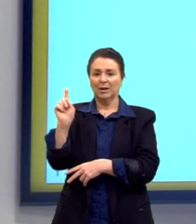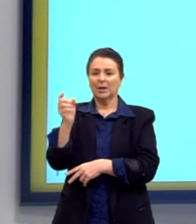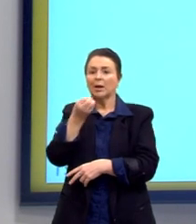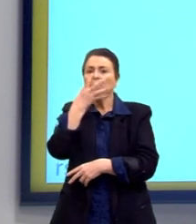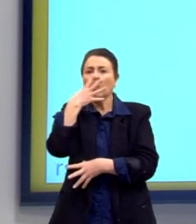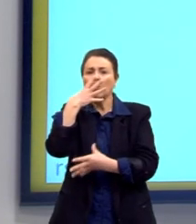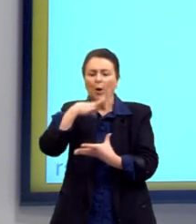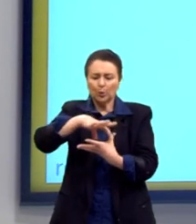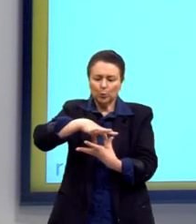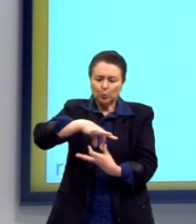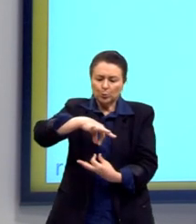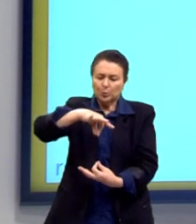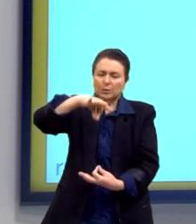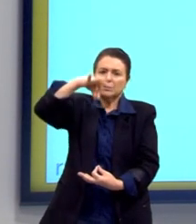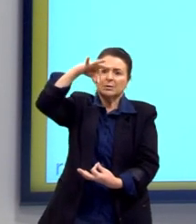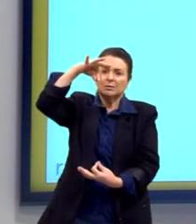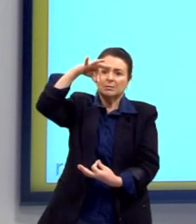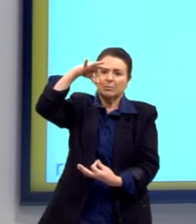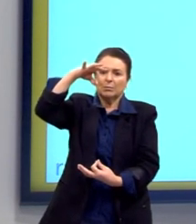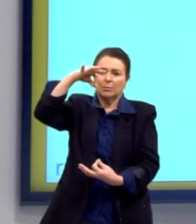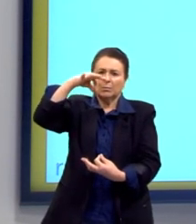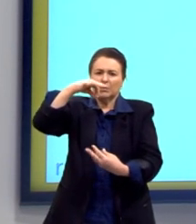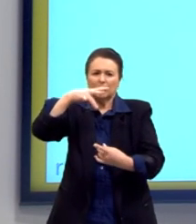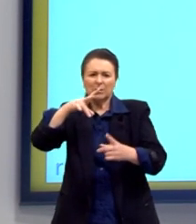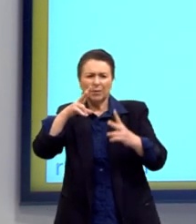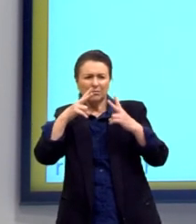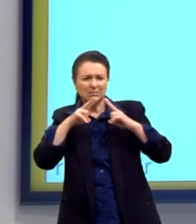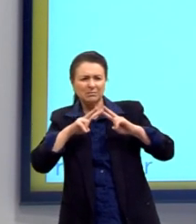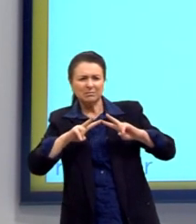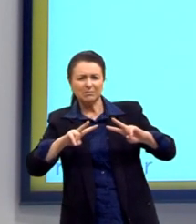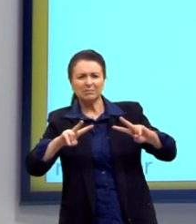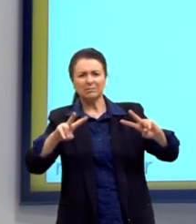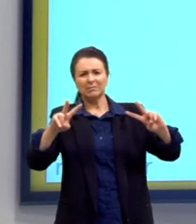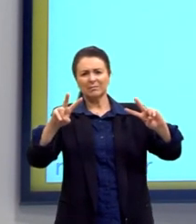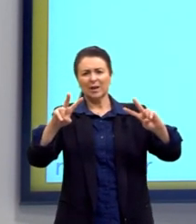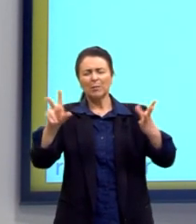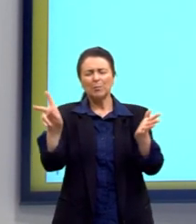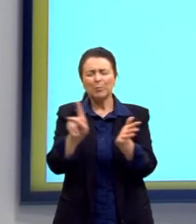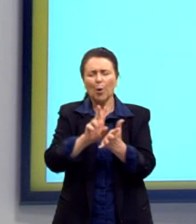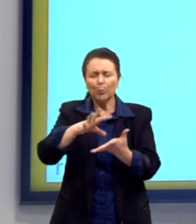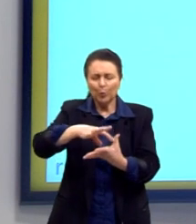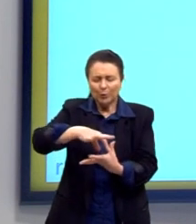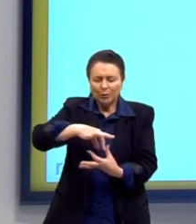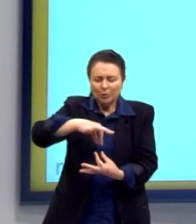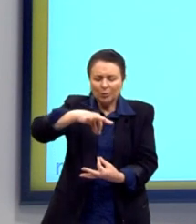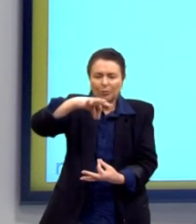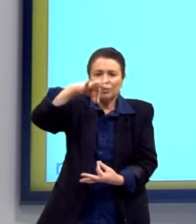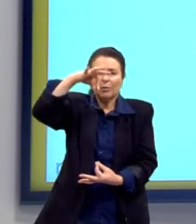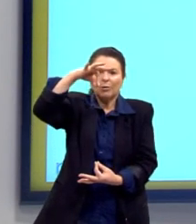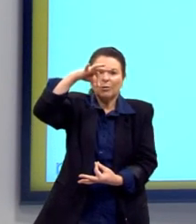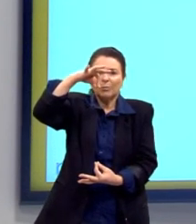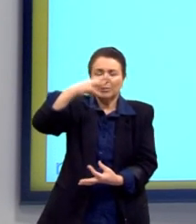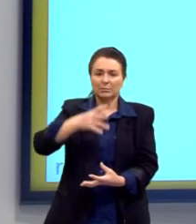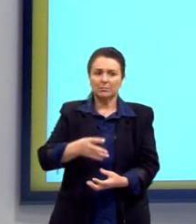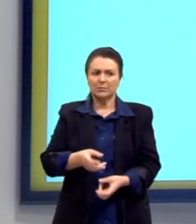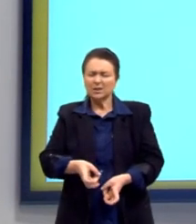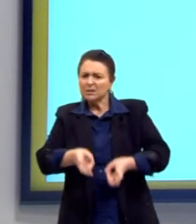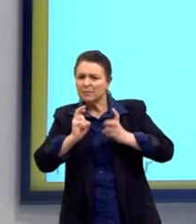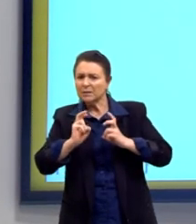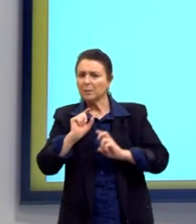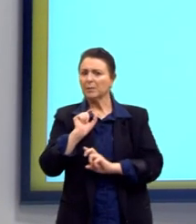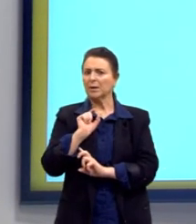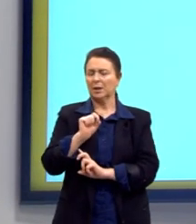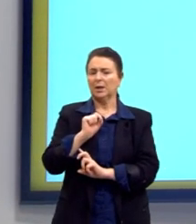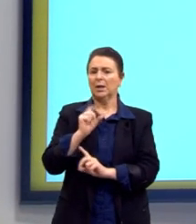Essa questão mais contemplativa um alimento para a alma né e o que que começa a acontecer os cara vão se dar conta que